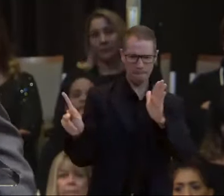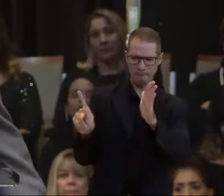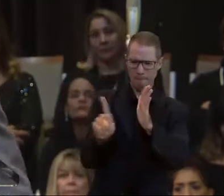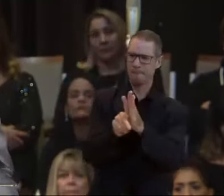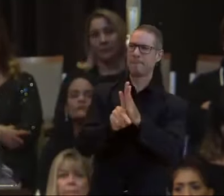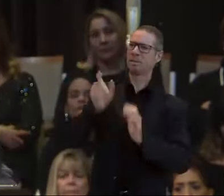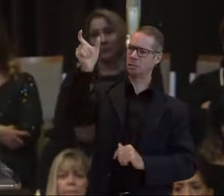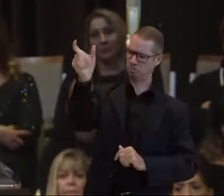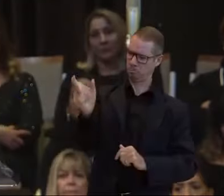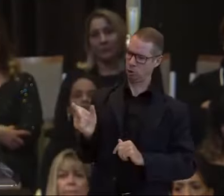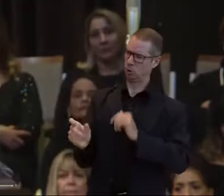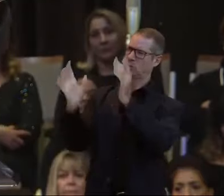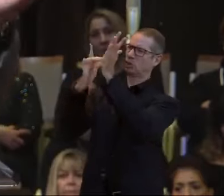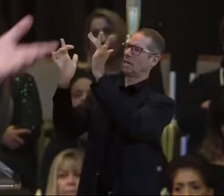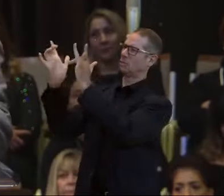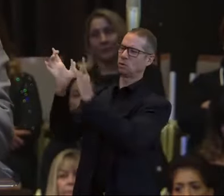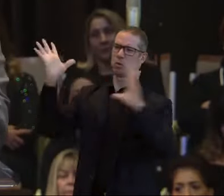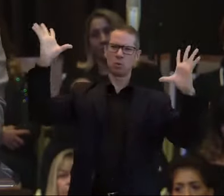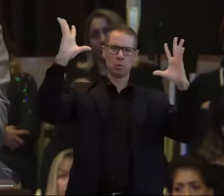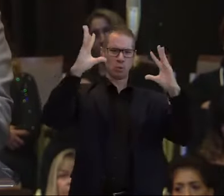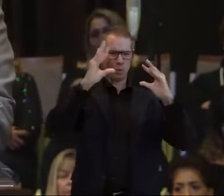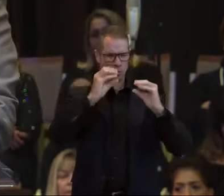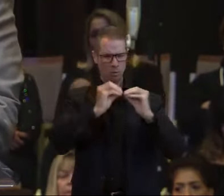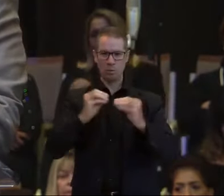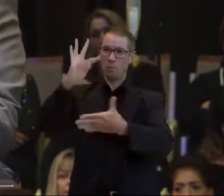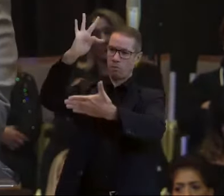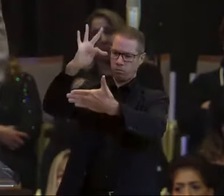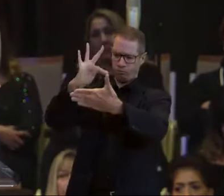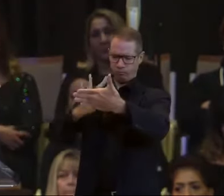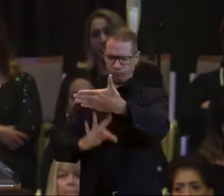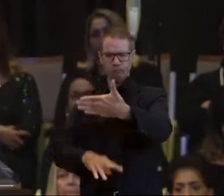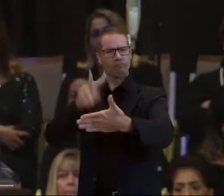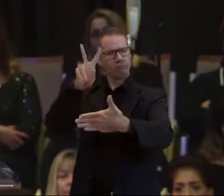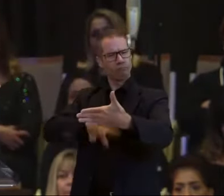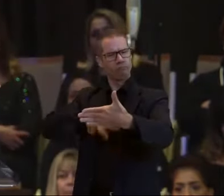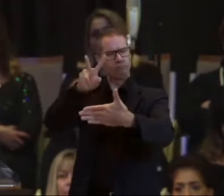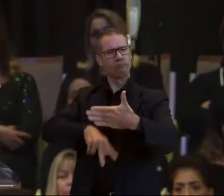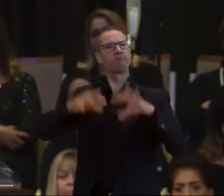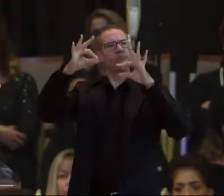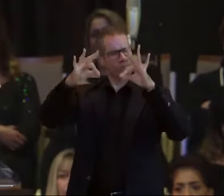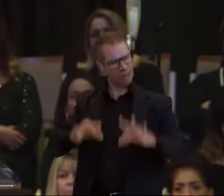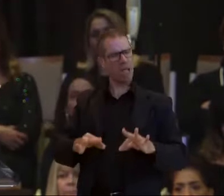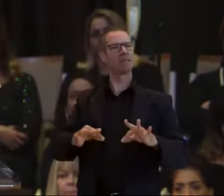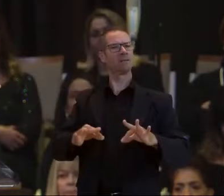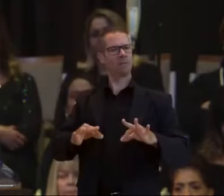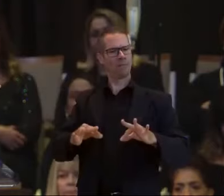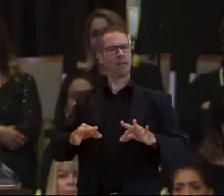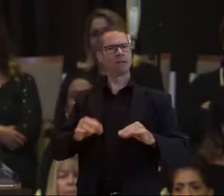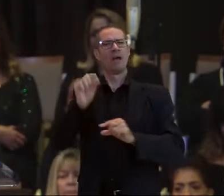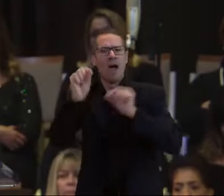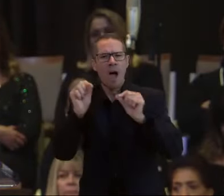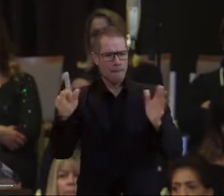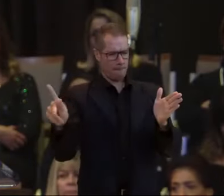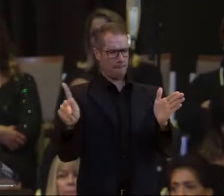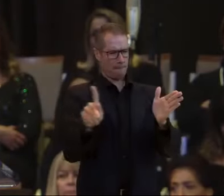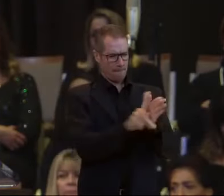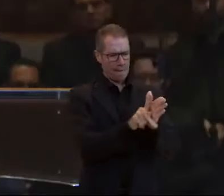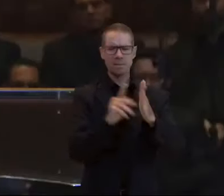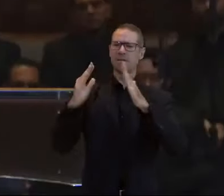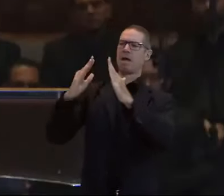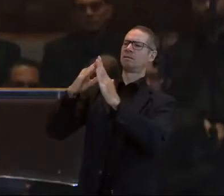E esse seria o resumo de todo esse texto que a gente leu. Ele está dizendo exatamente isso. Olha, quem pertence a